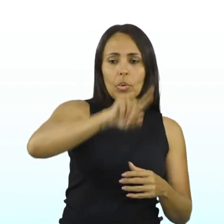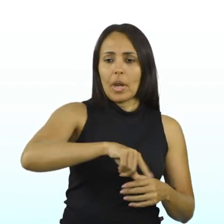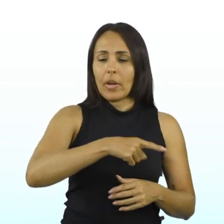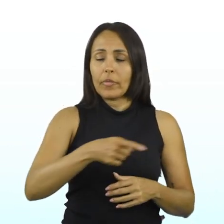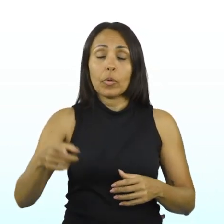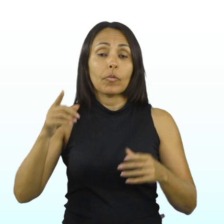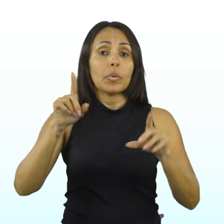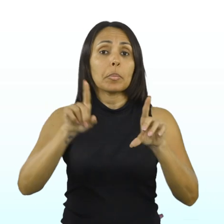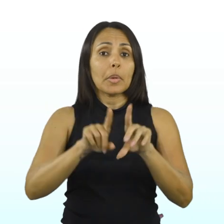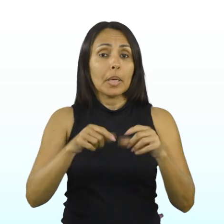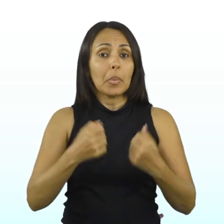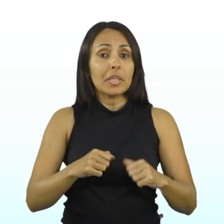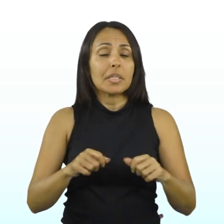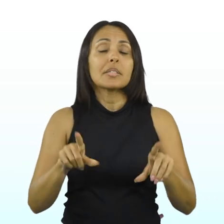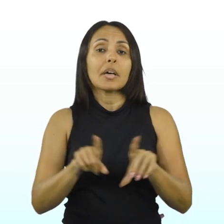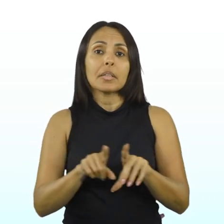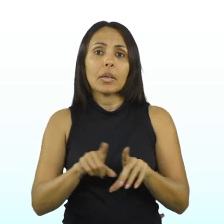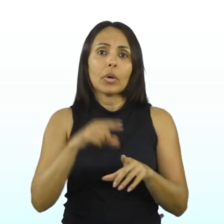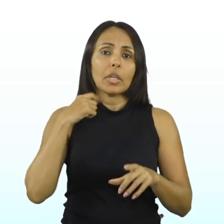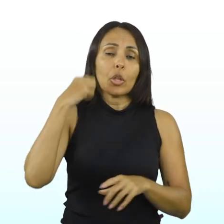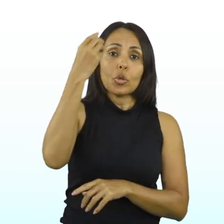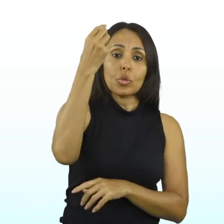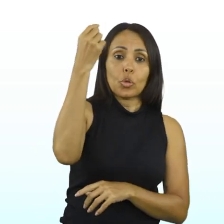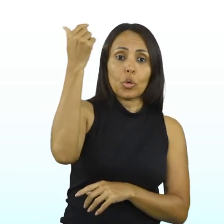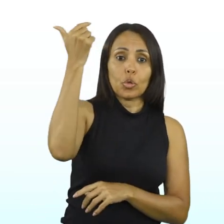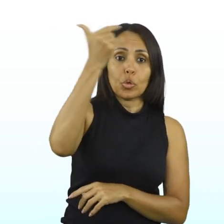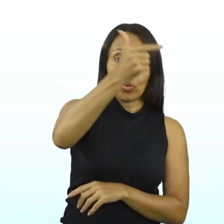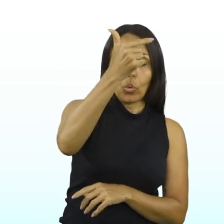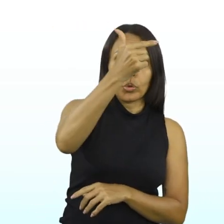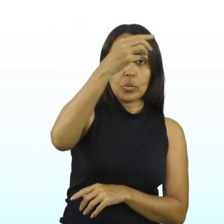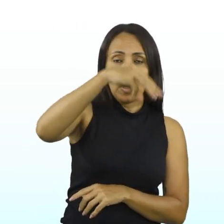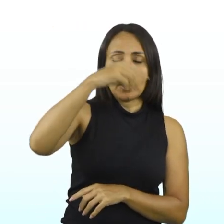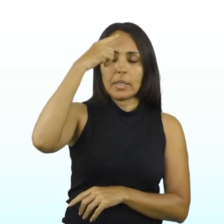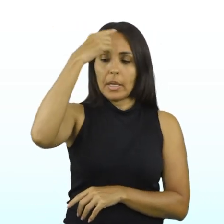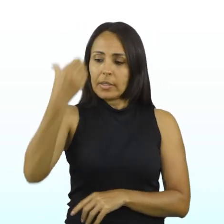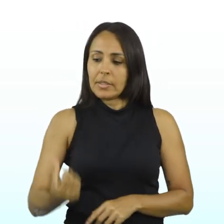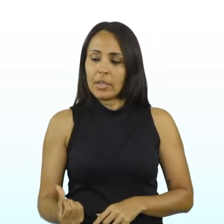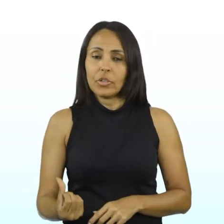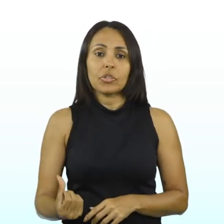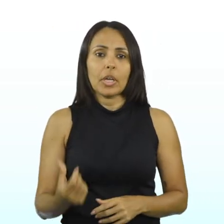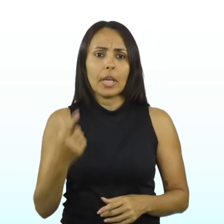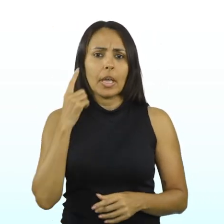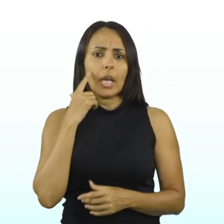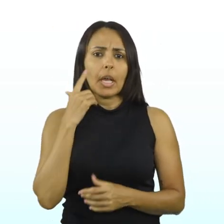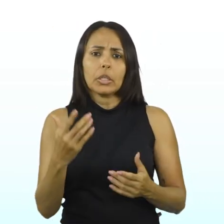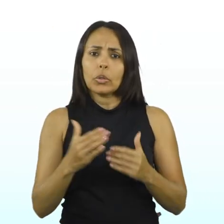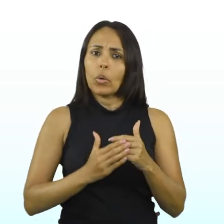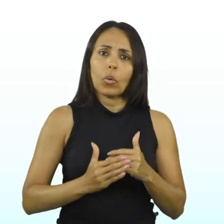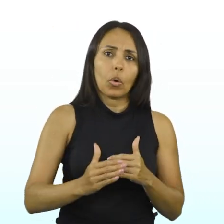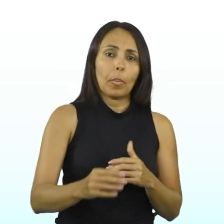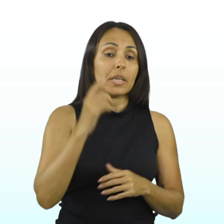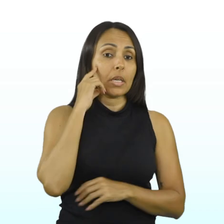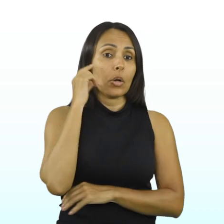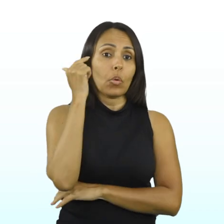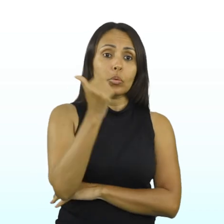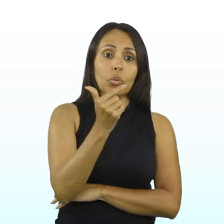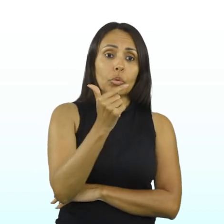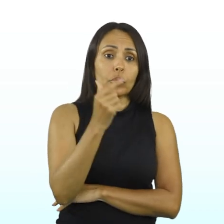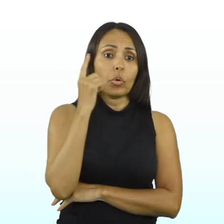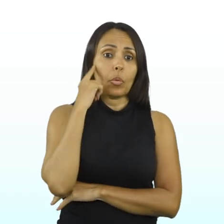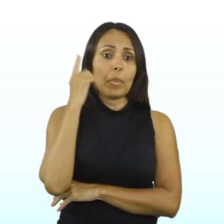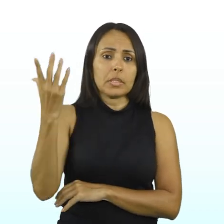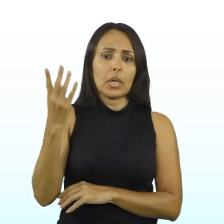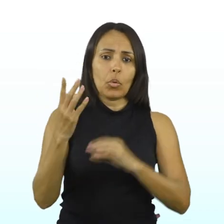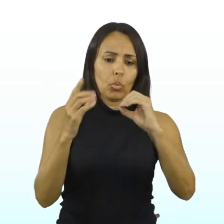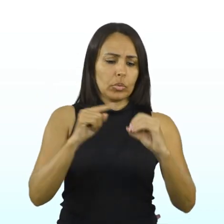ter esse cuidado, porque é apenas de 2 metros até 6 metros. E veja que no gráfico ele não começa do 2, ele começa